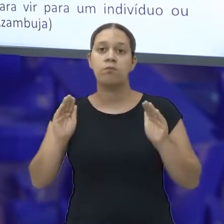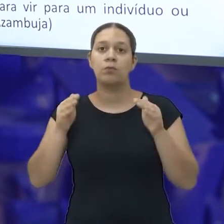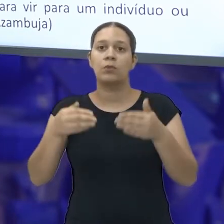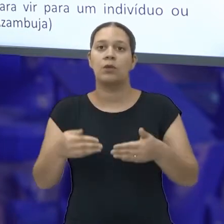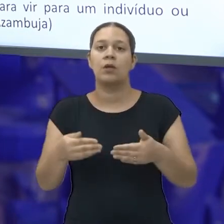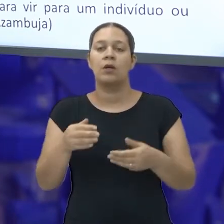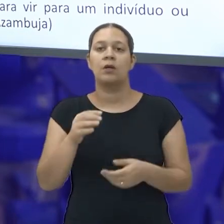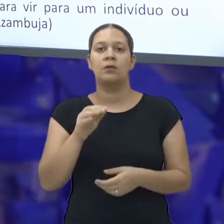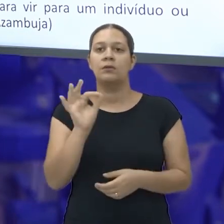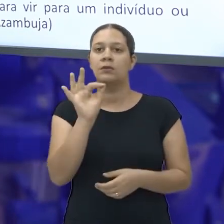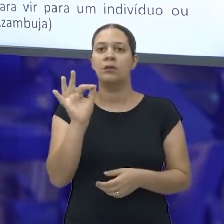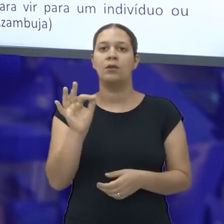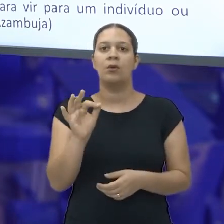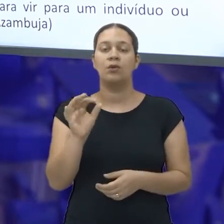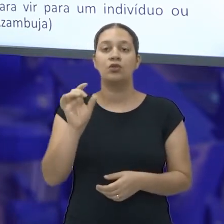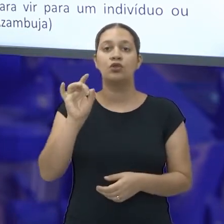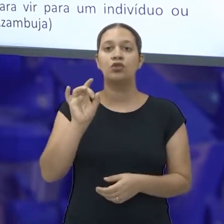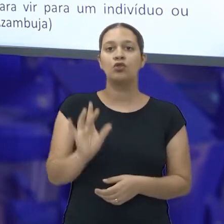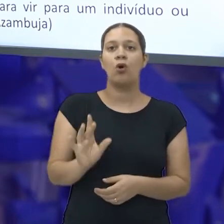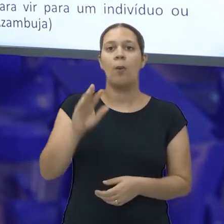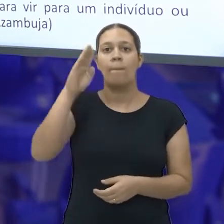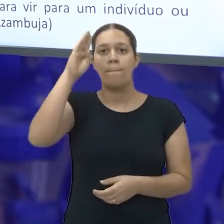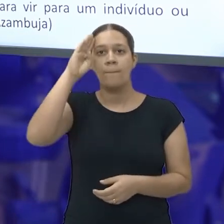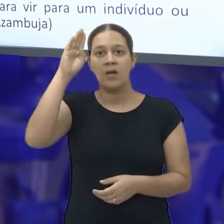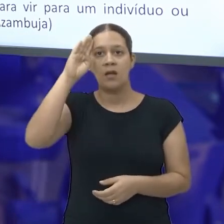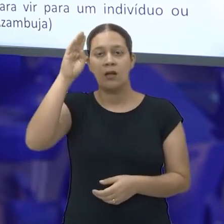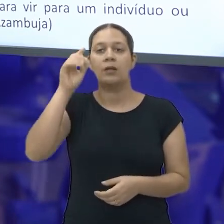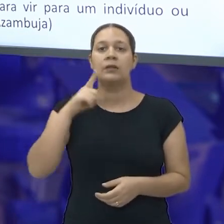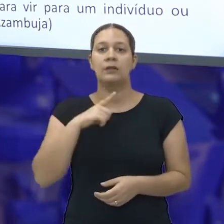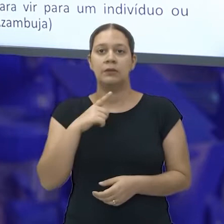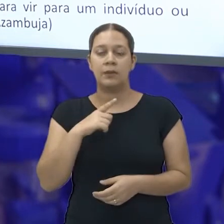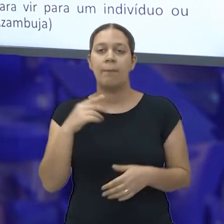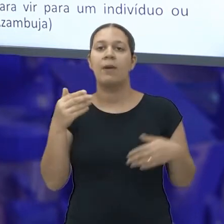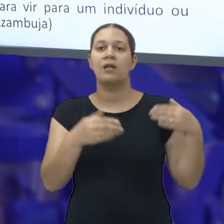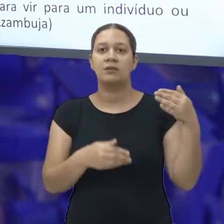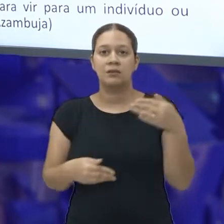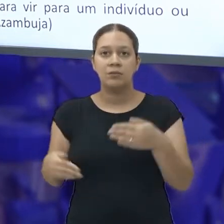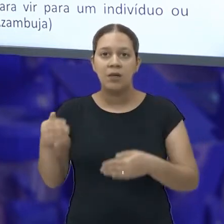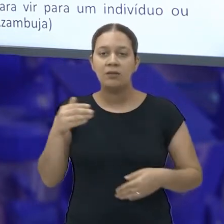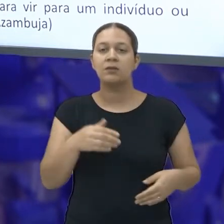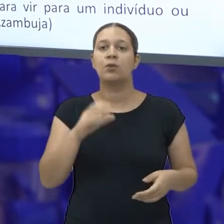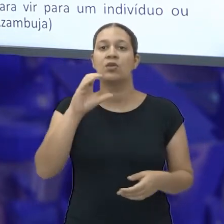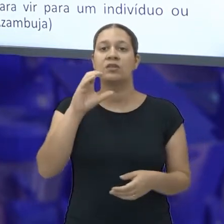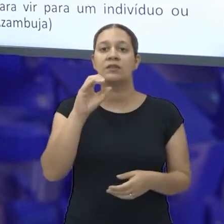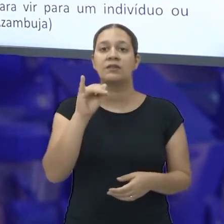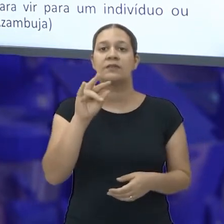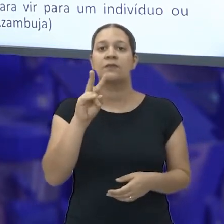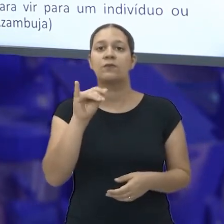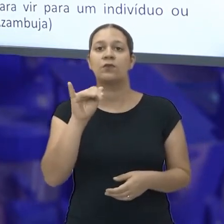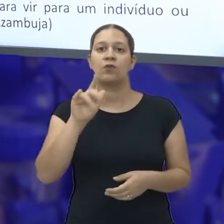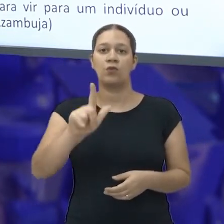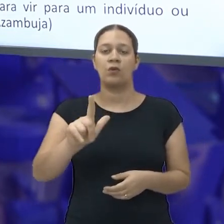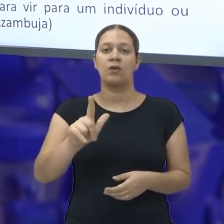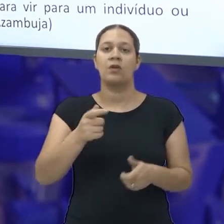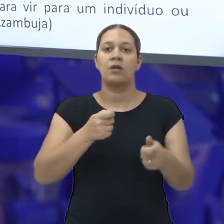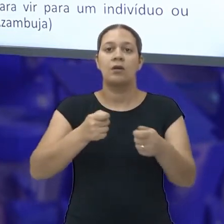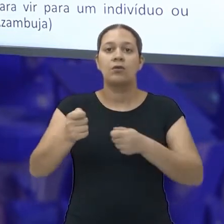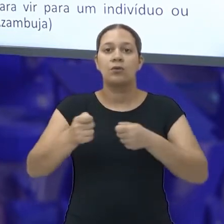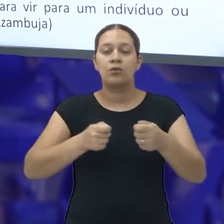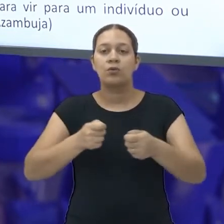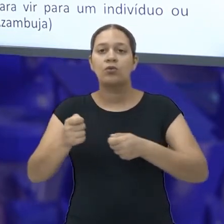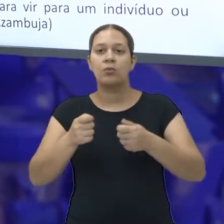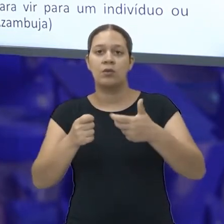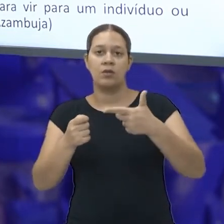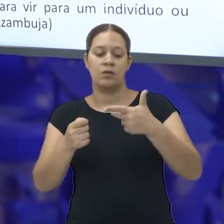eram só os militares que eram ditadores, havia participação civil, né? E era o controle do